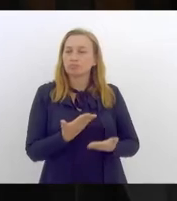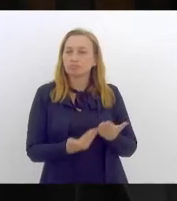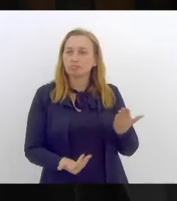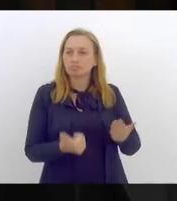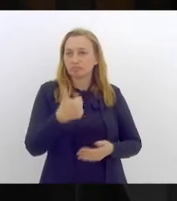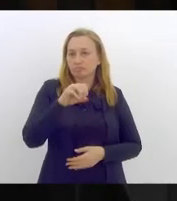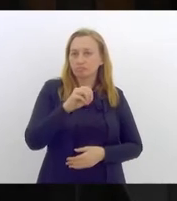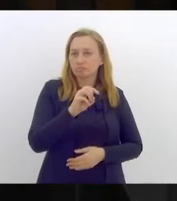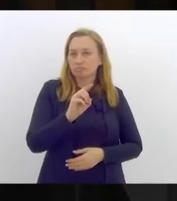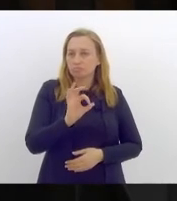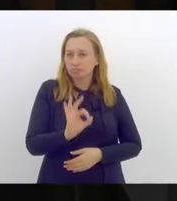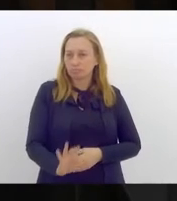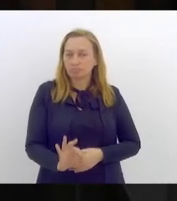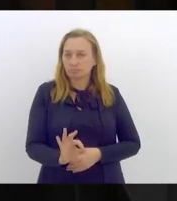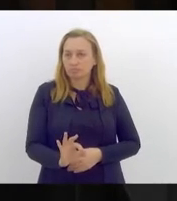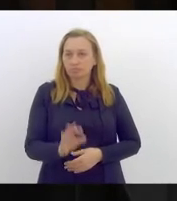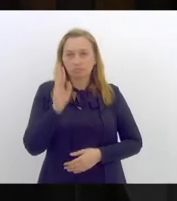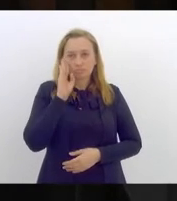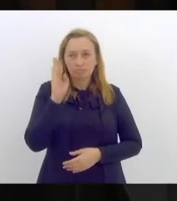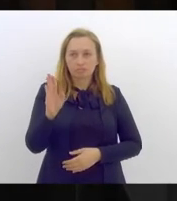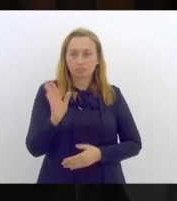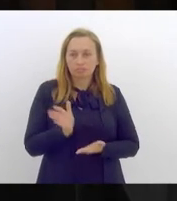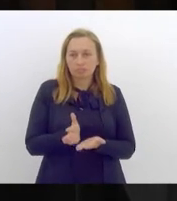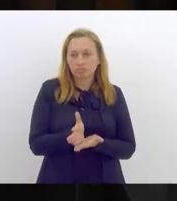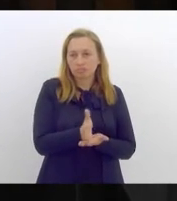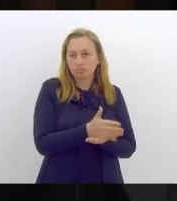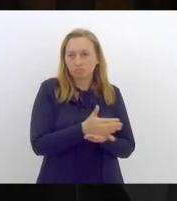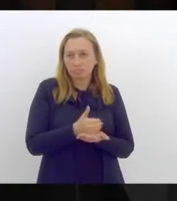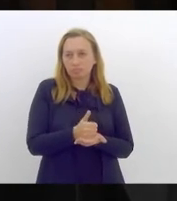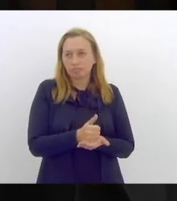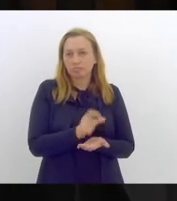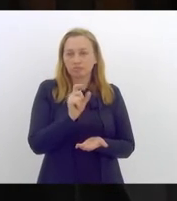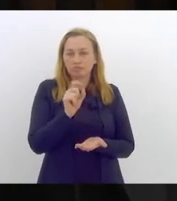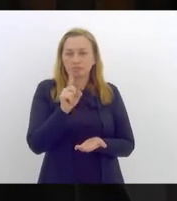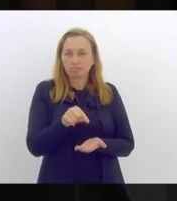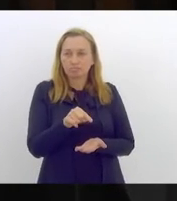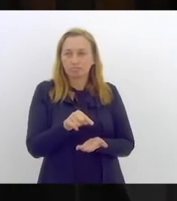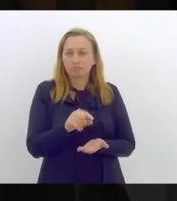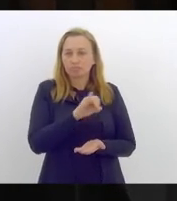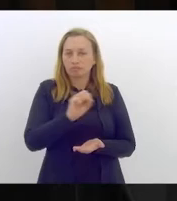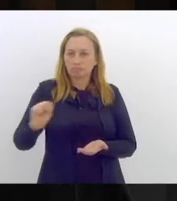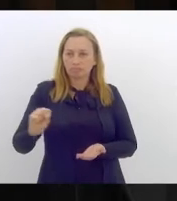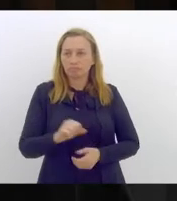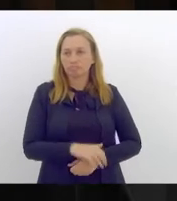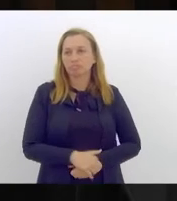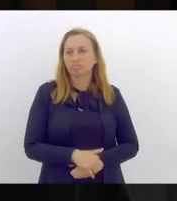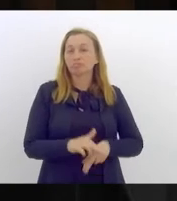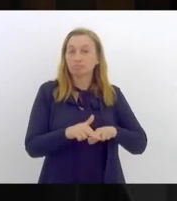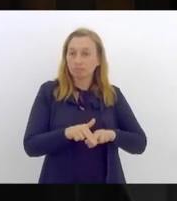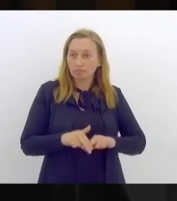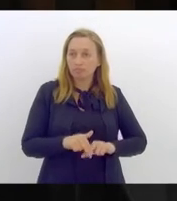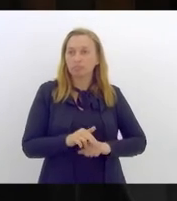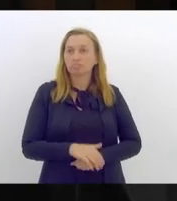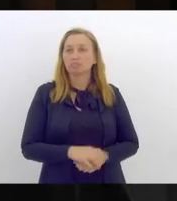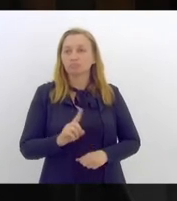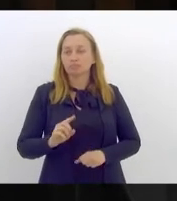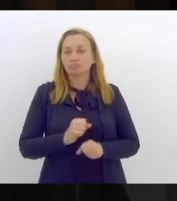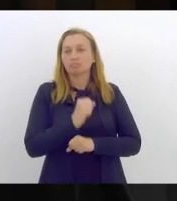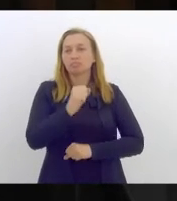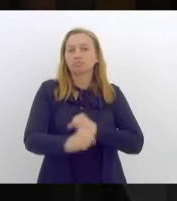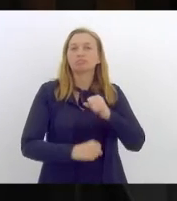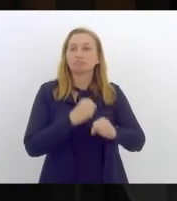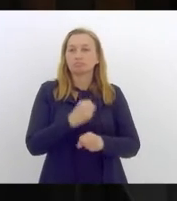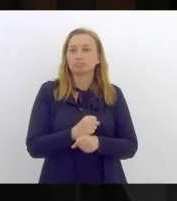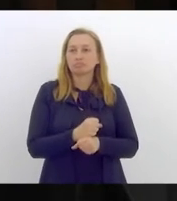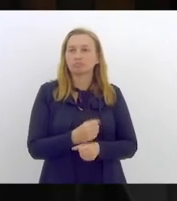de 10% na nossa principal fonte de arrecadação, que é a arrecadação com o ICMS. Portanto, no próximo ano,